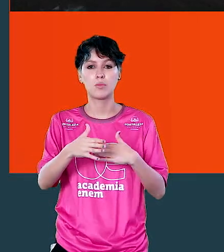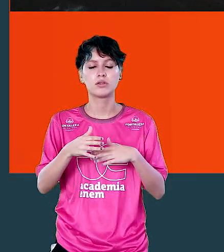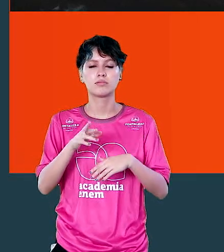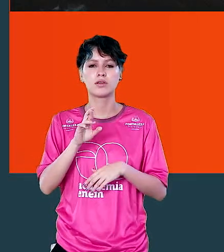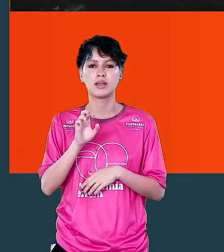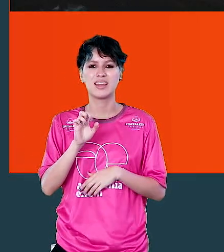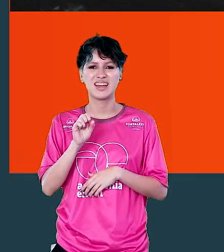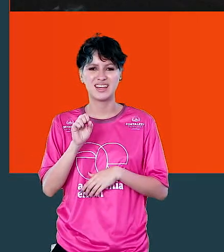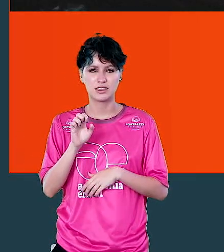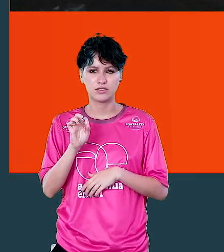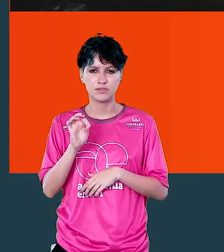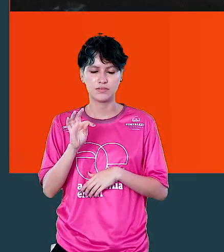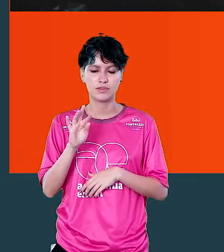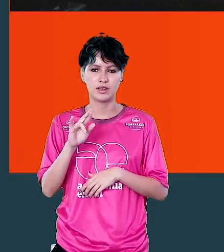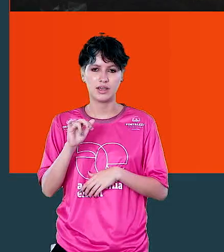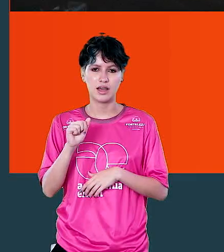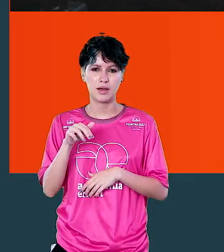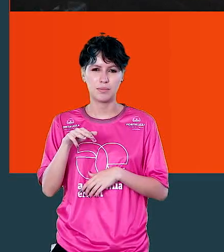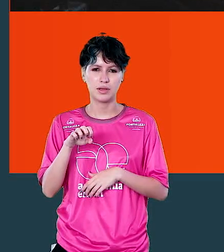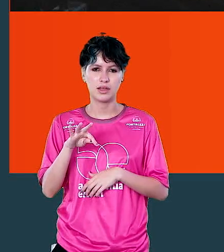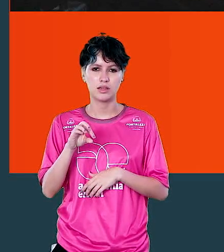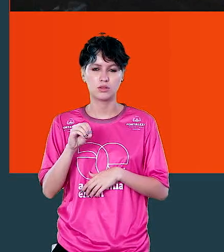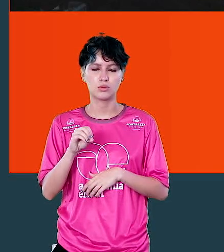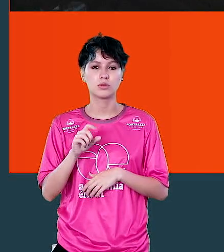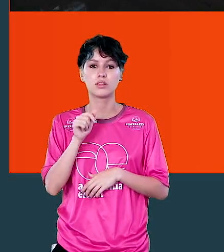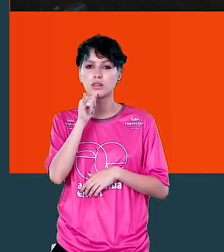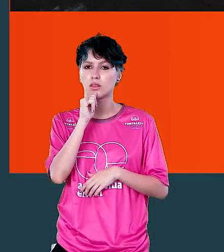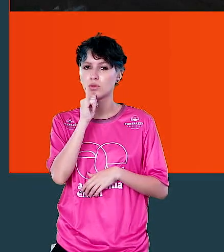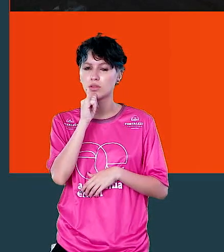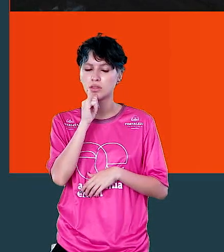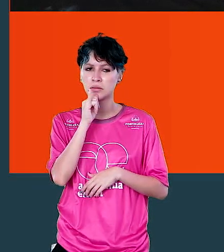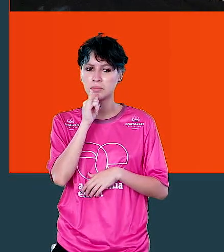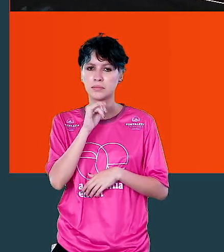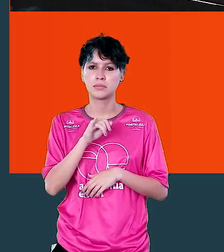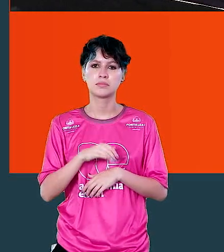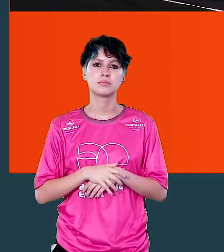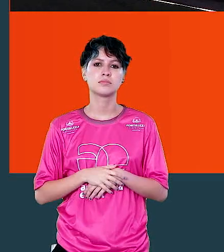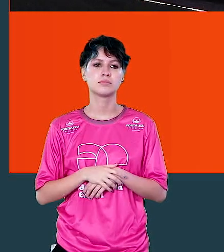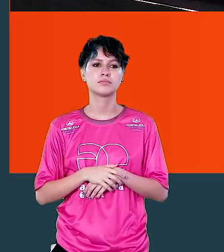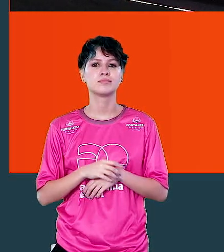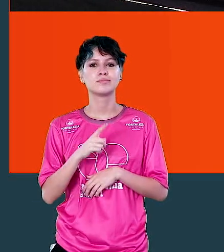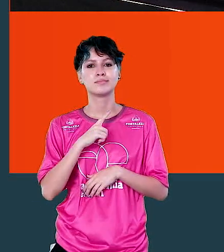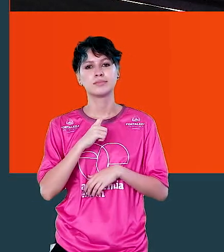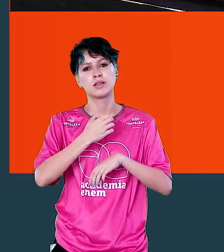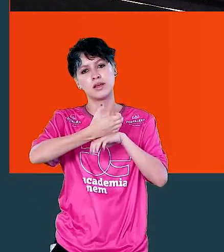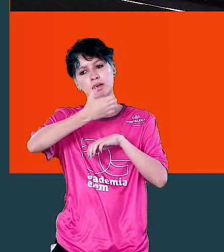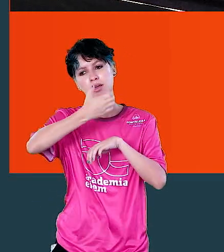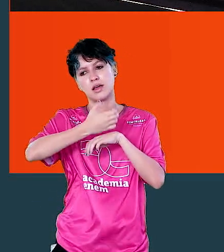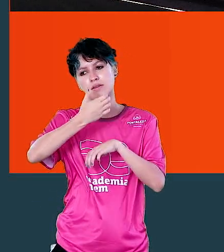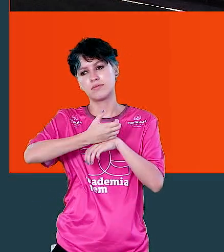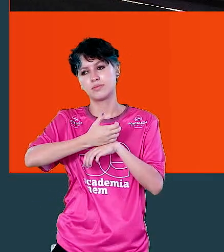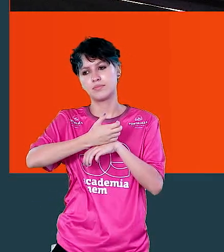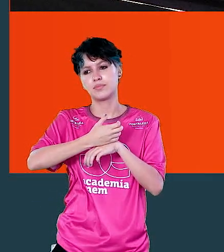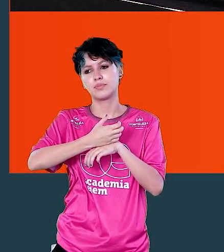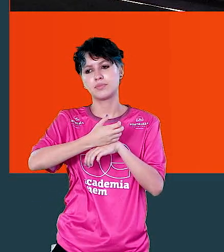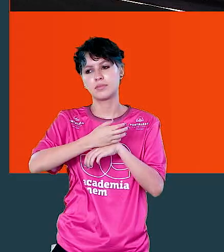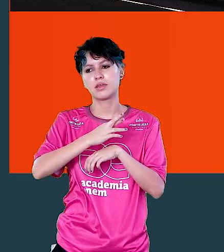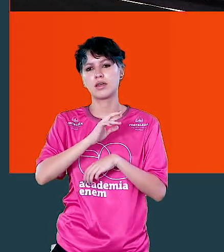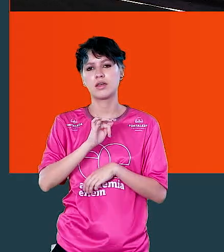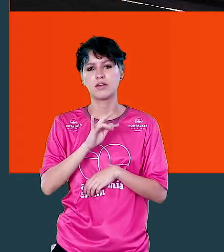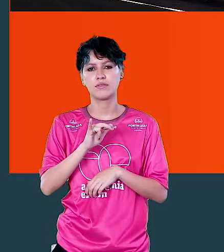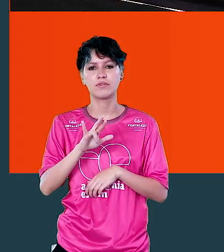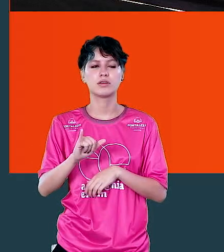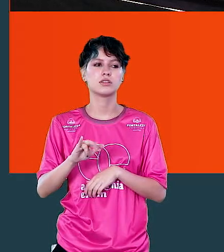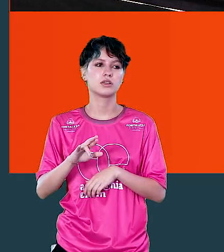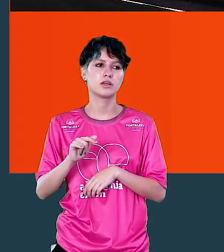resfriamento. A gente resfria. Olha os exemplos que eu dei para vocês. Eu tenho uma garrafa de refrigerante, ela fica molhada para lá de fora.